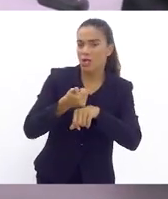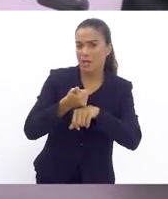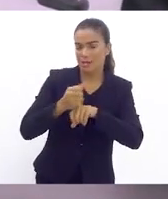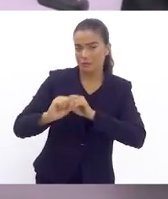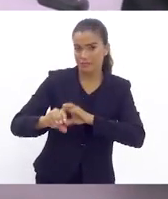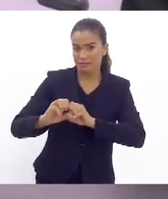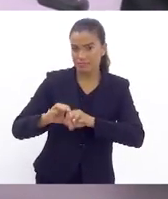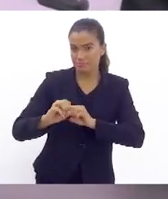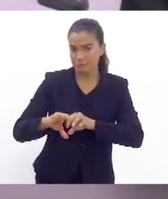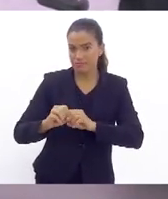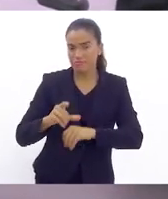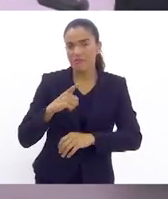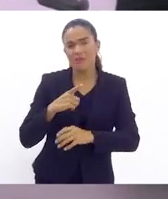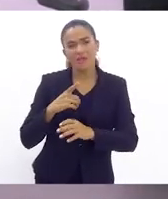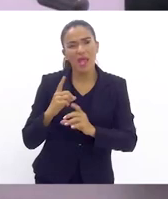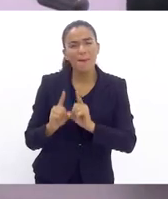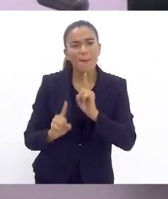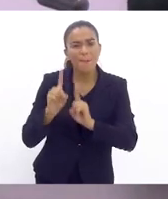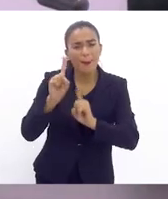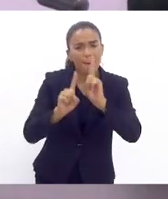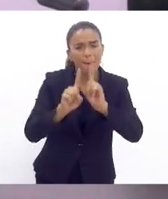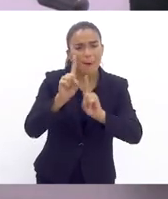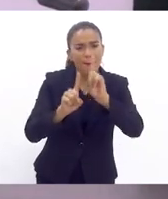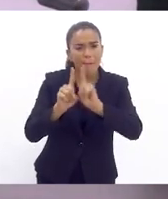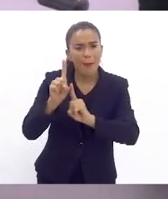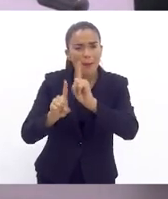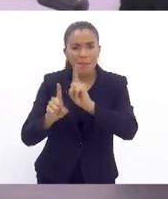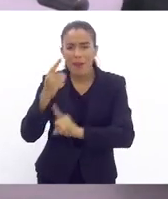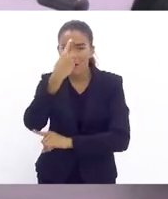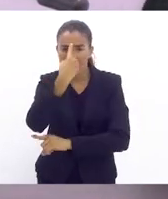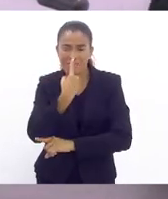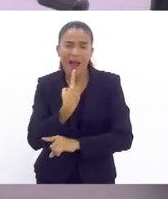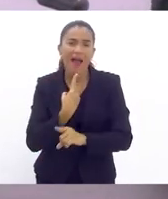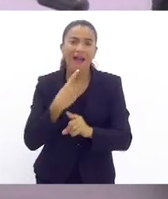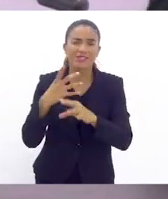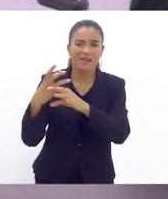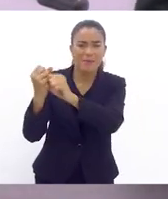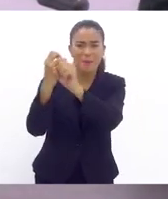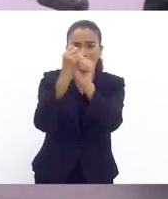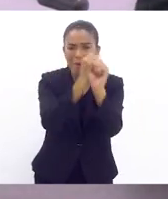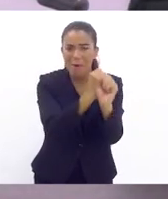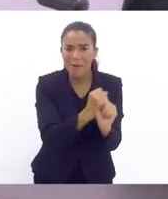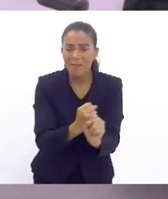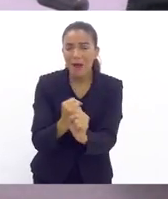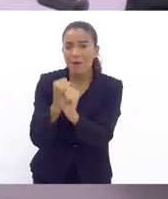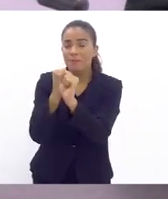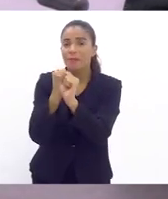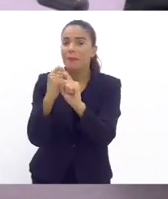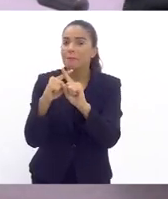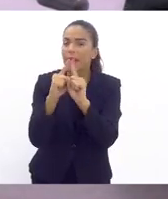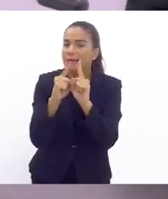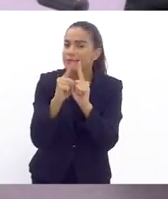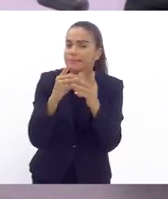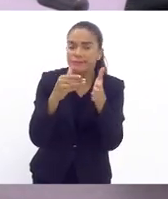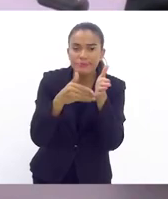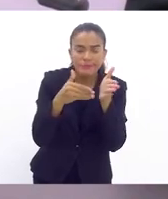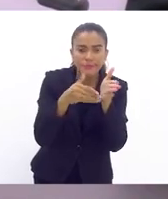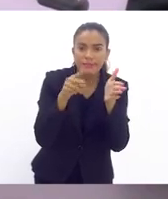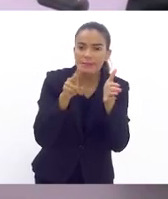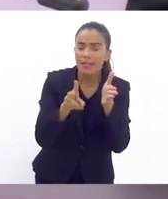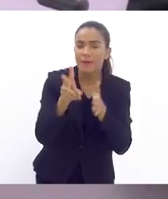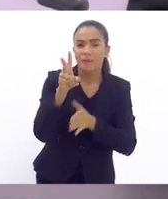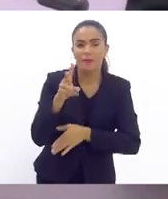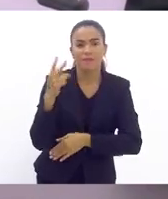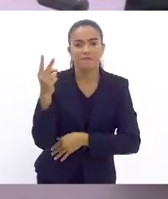eu trouxe a gente tem aqui vários gráficos que eu tenho de outros congressos de outros estudos Mas a gente sempre esbarra na valorização